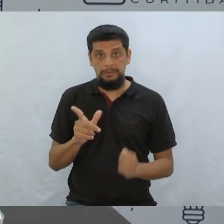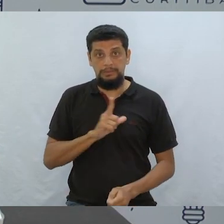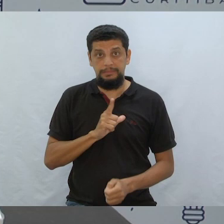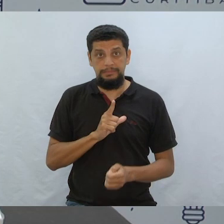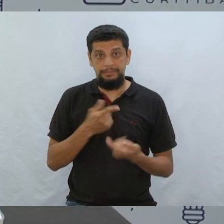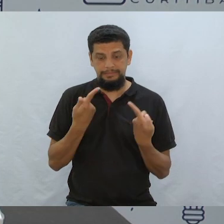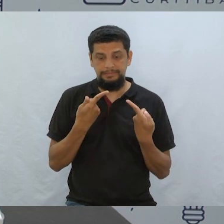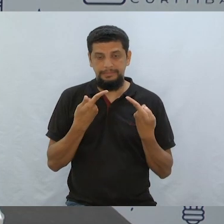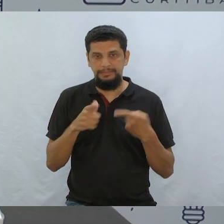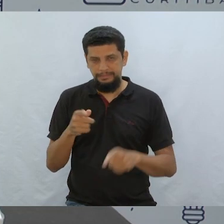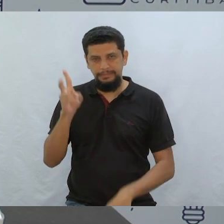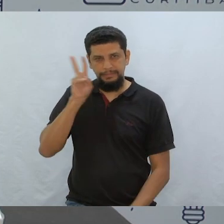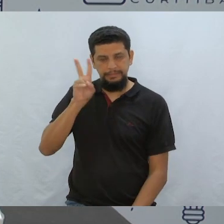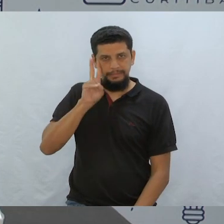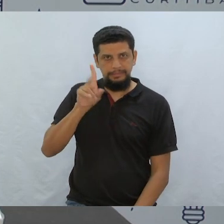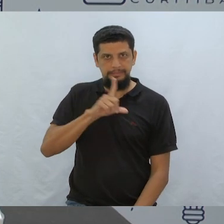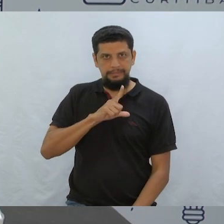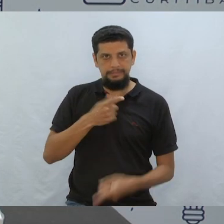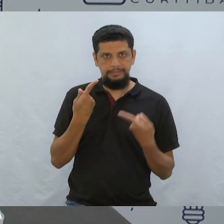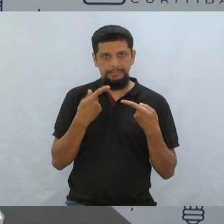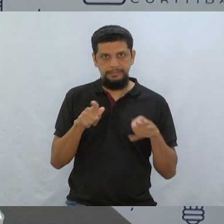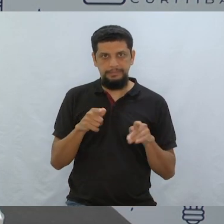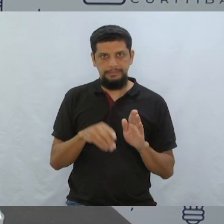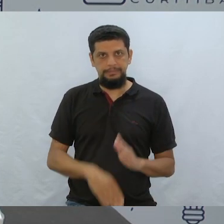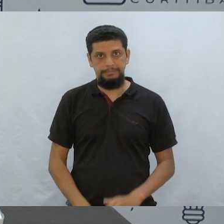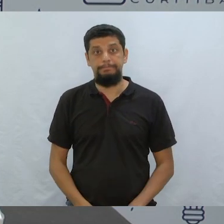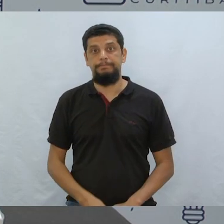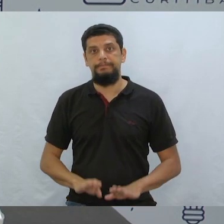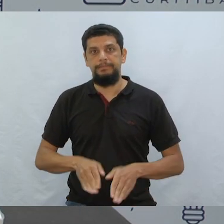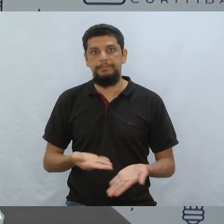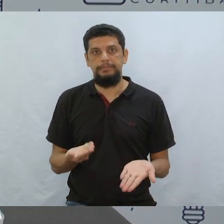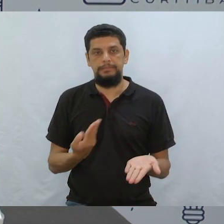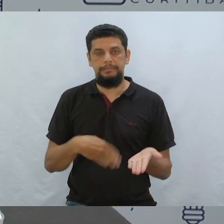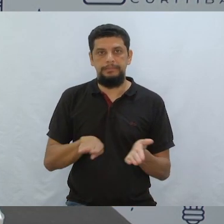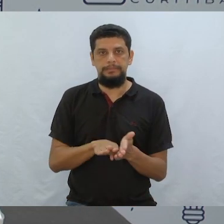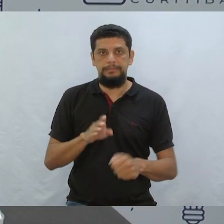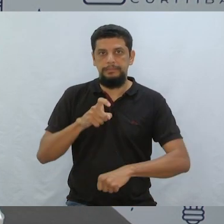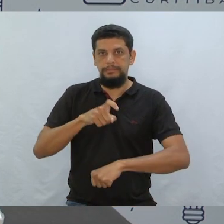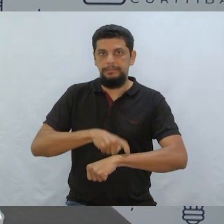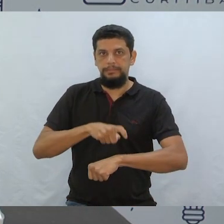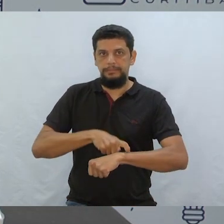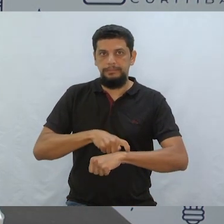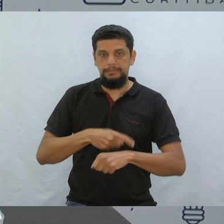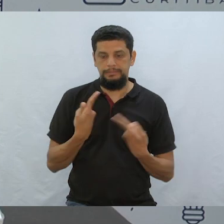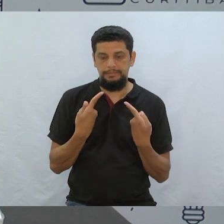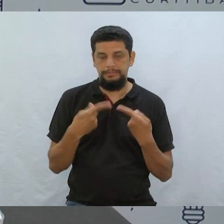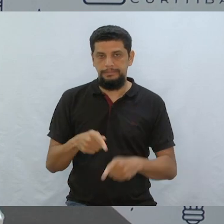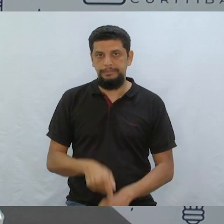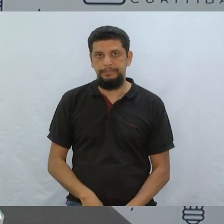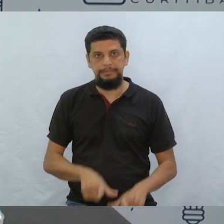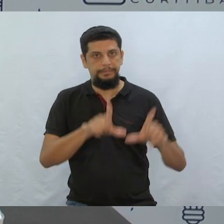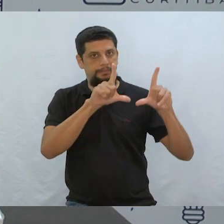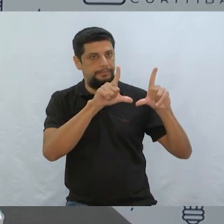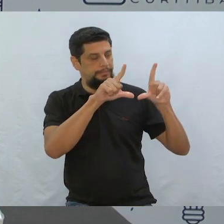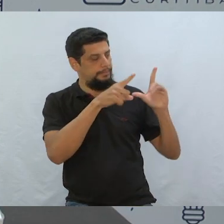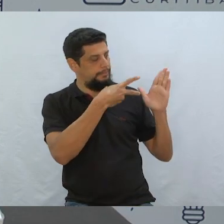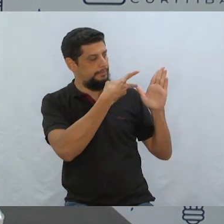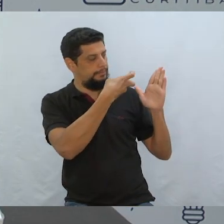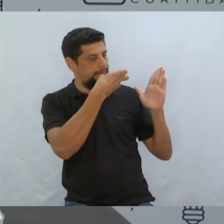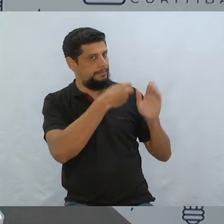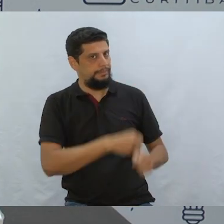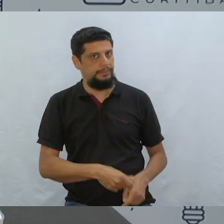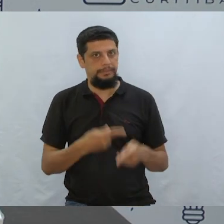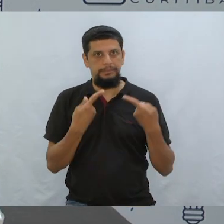para um desafio. Lembram que nós temos o desafio lá na nossa rotina? Então, chegou a hora dele. Observem lá na tela.